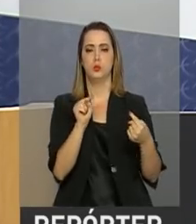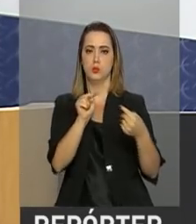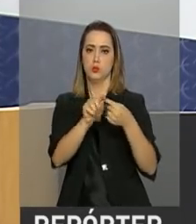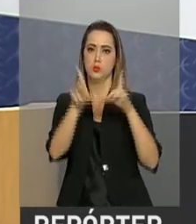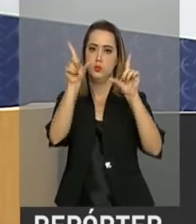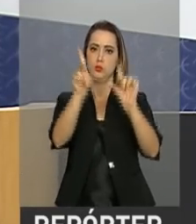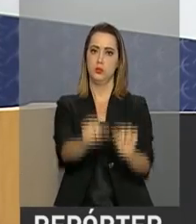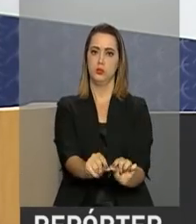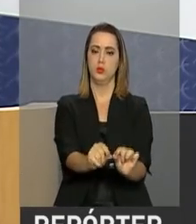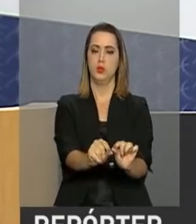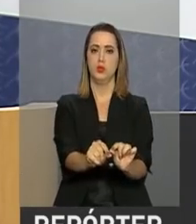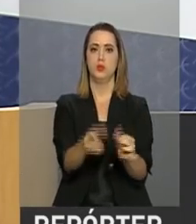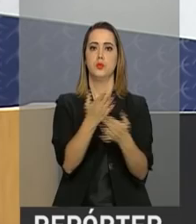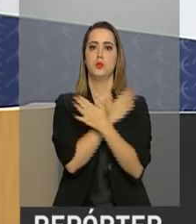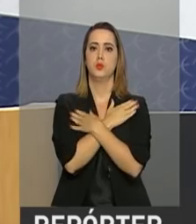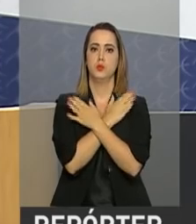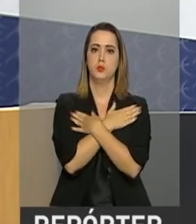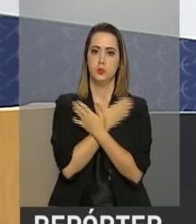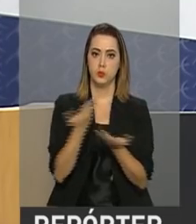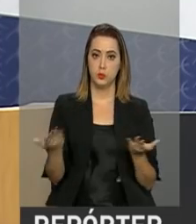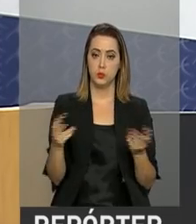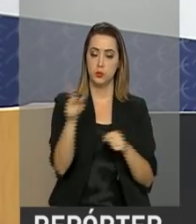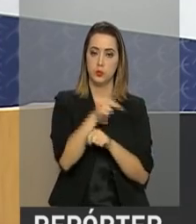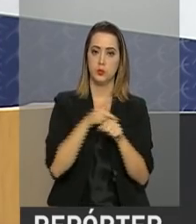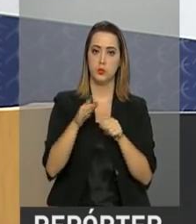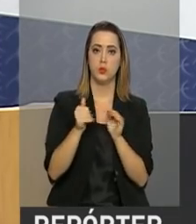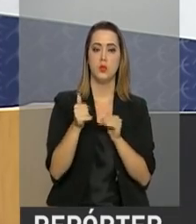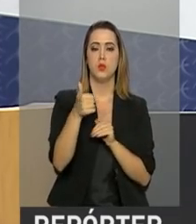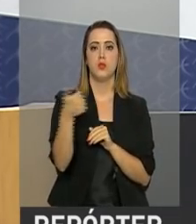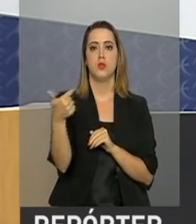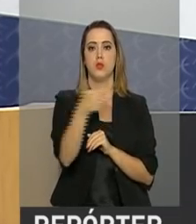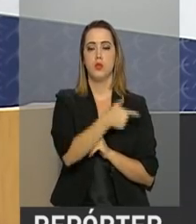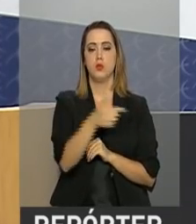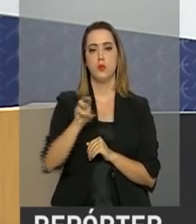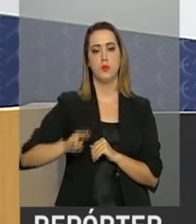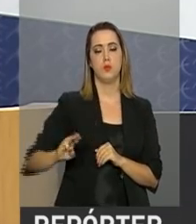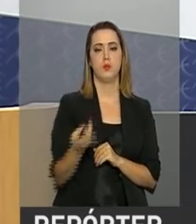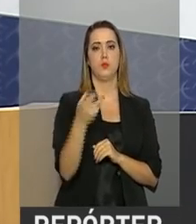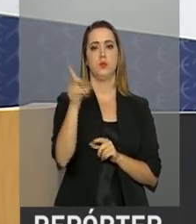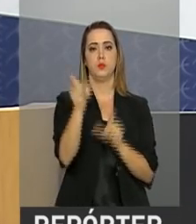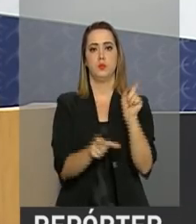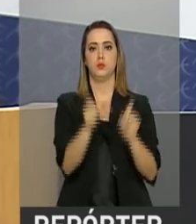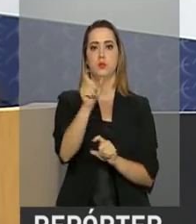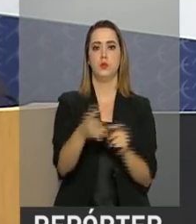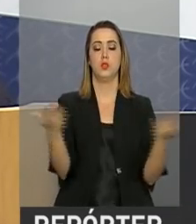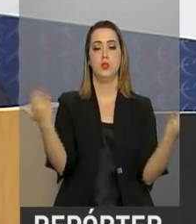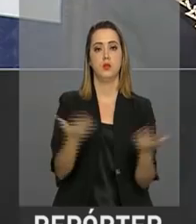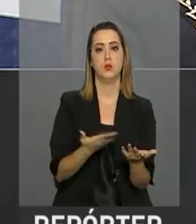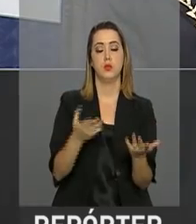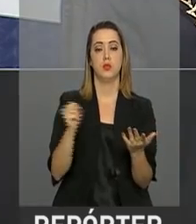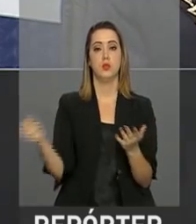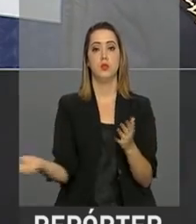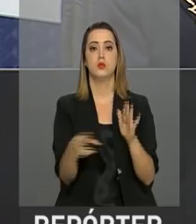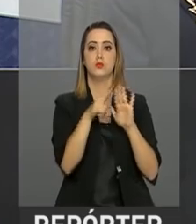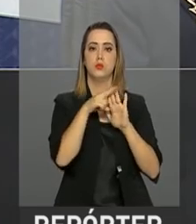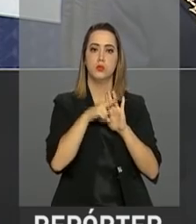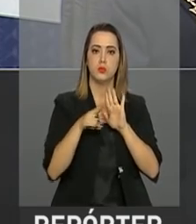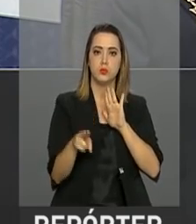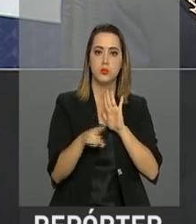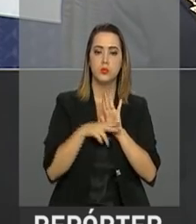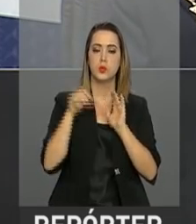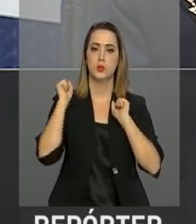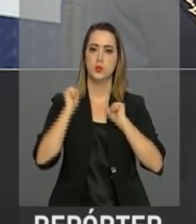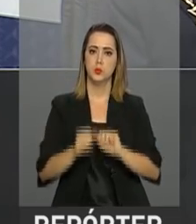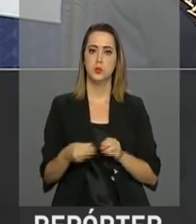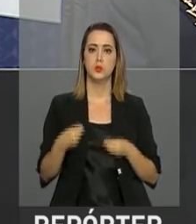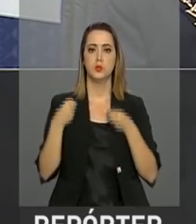reduzir a massa de desempregados no país que chega a 12 milhões de pessoas e que a atualização das leis trabalhistas